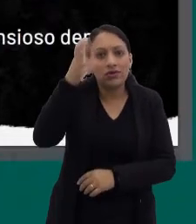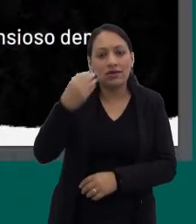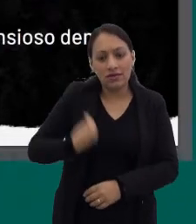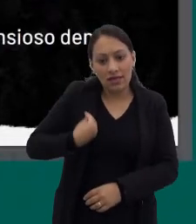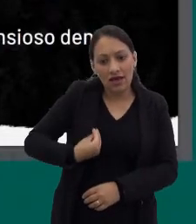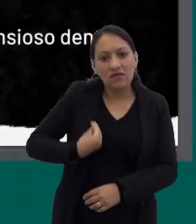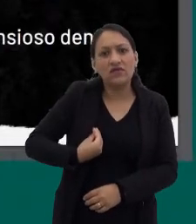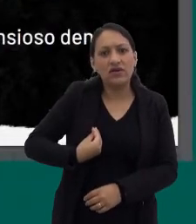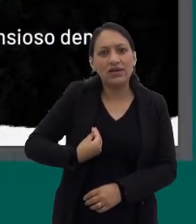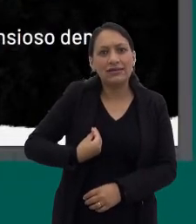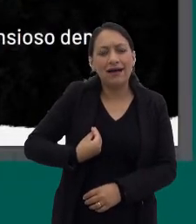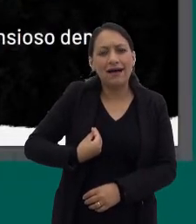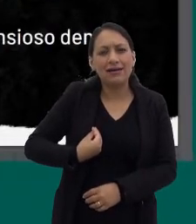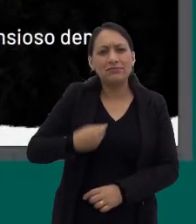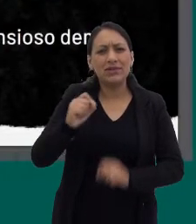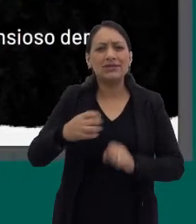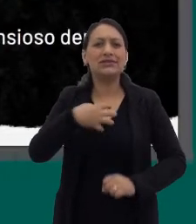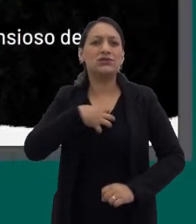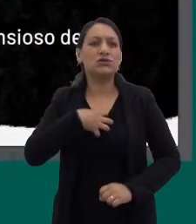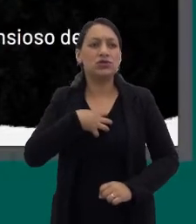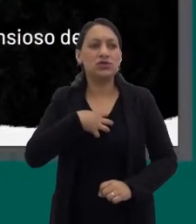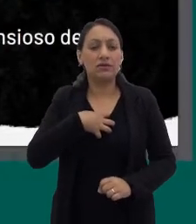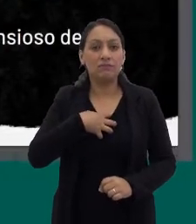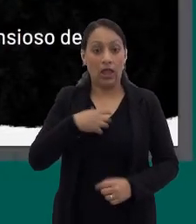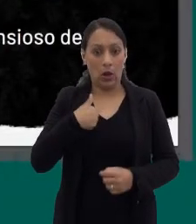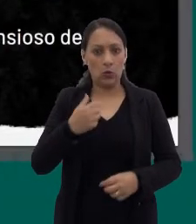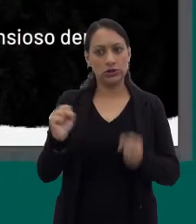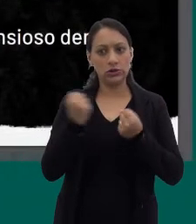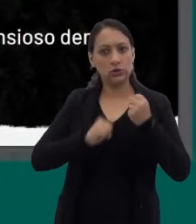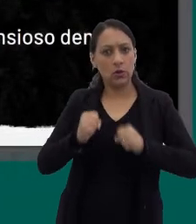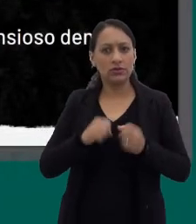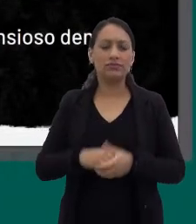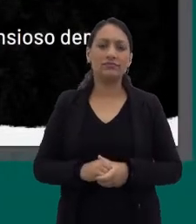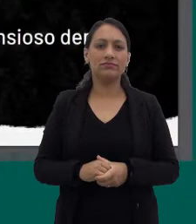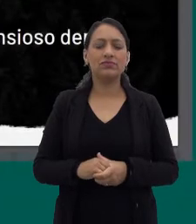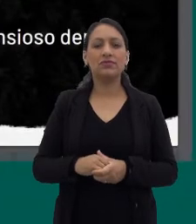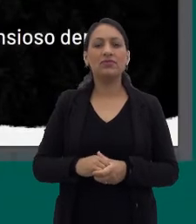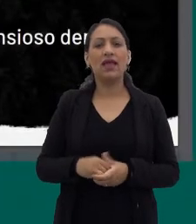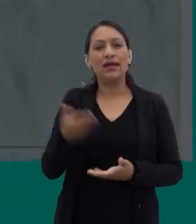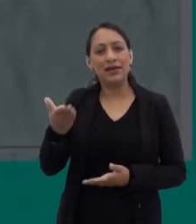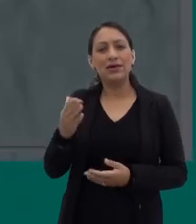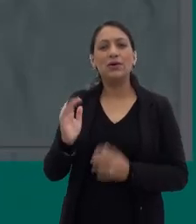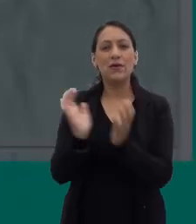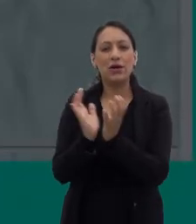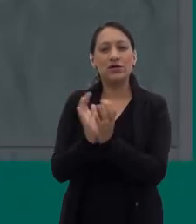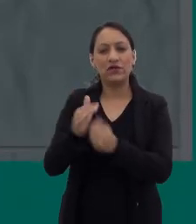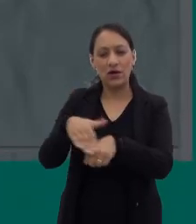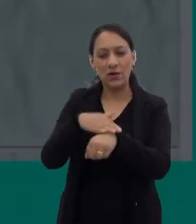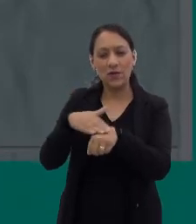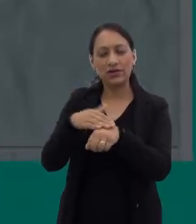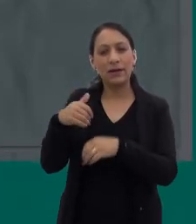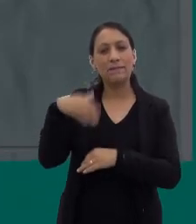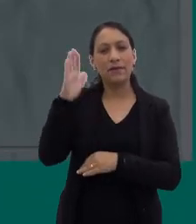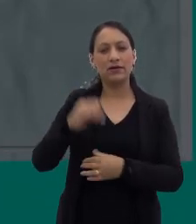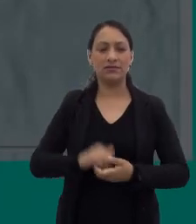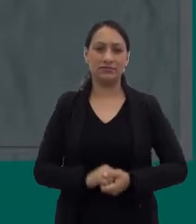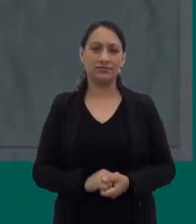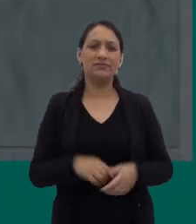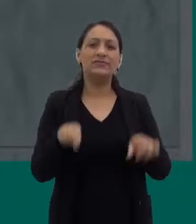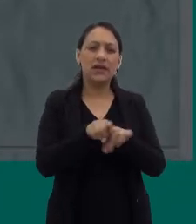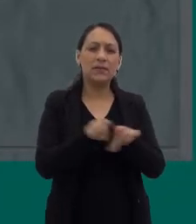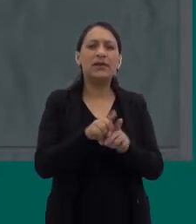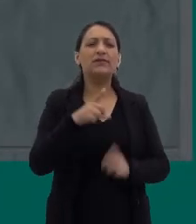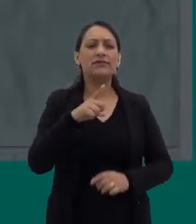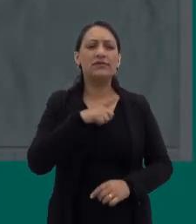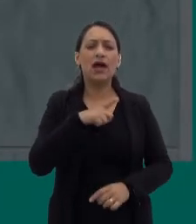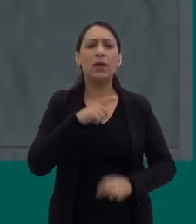patologia? Então, acho que o Henrique vai falar um pouquinho também mais sobre isso. E existe, né, meninas, uma banalização da